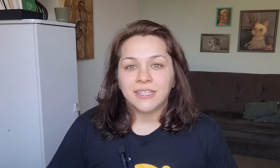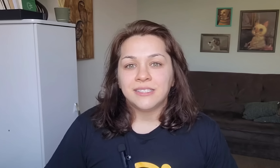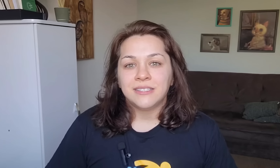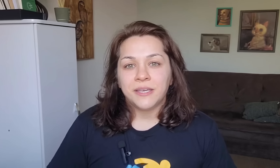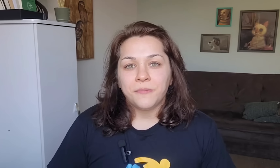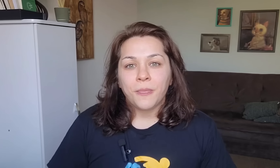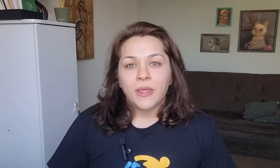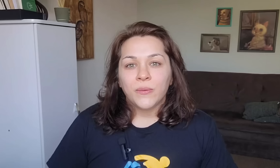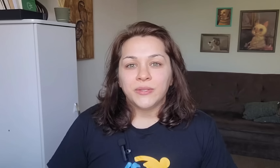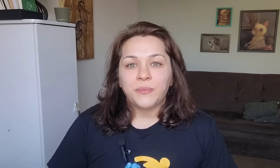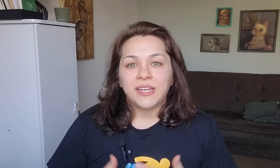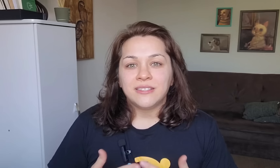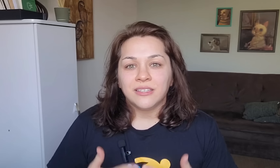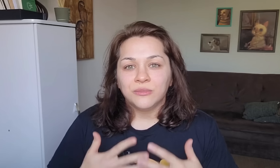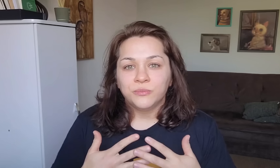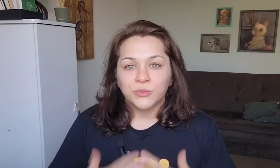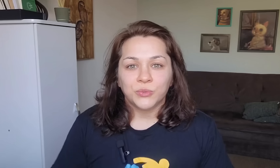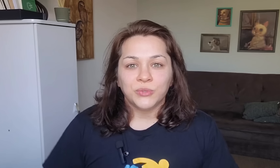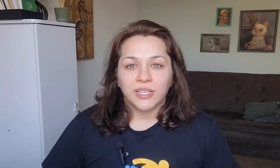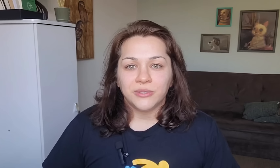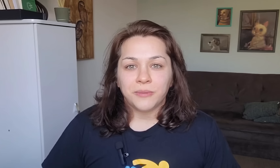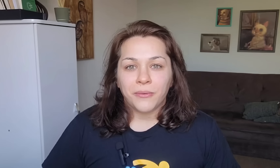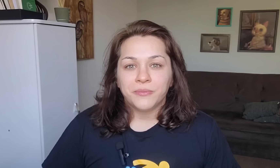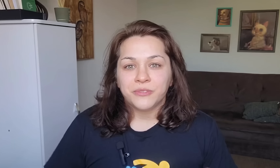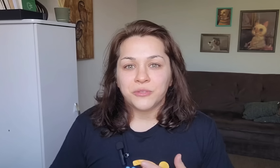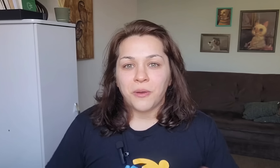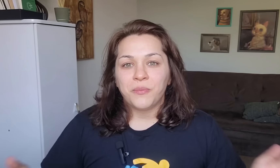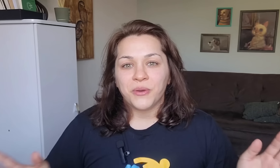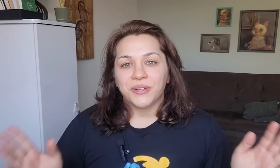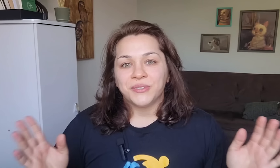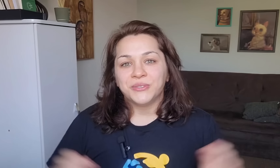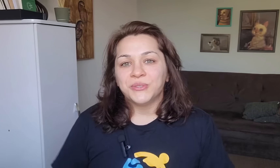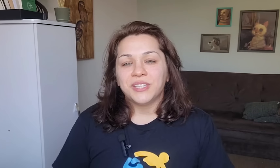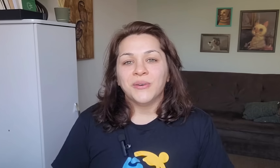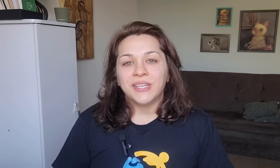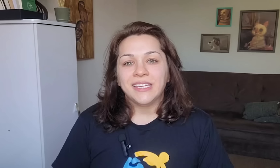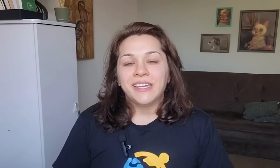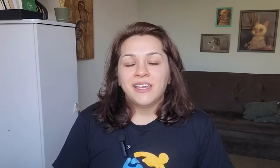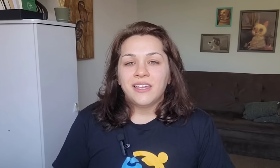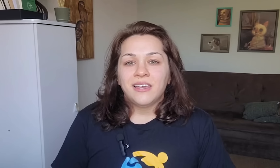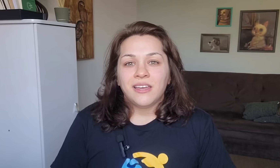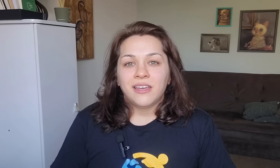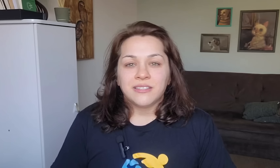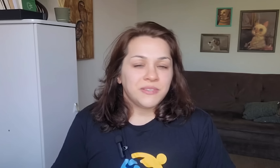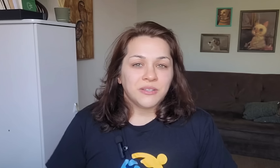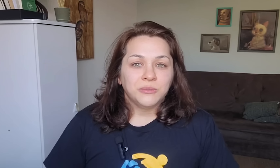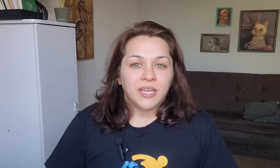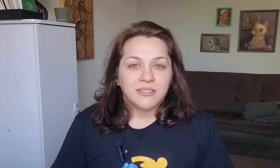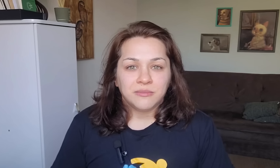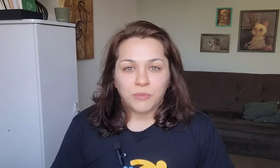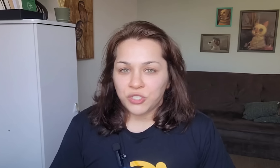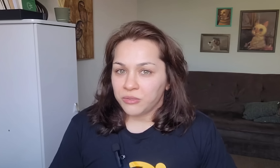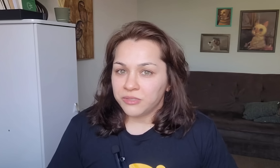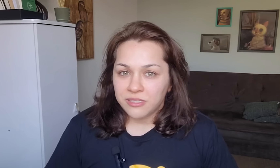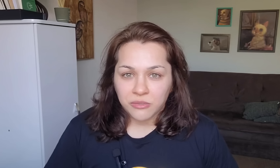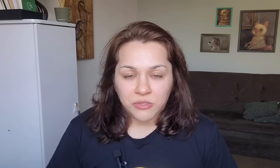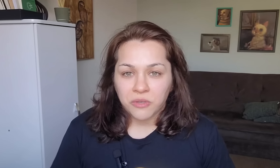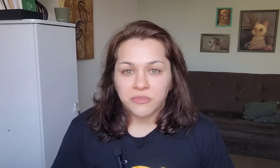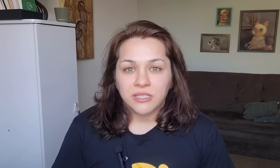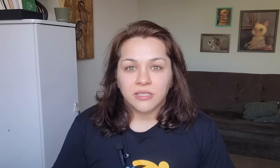para agradecer quando parece que tudo está indo mal, de mal a pior, quando tudo está ruim. Às vezes acontece, pode